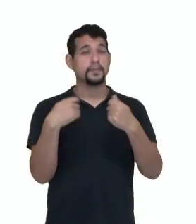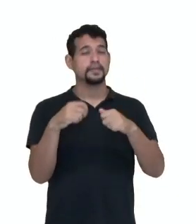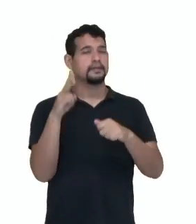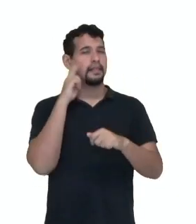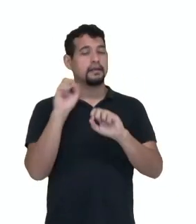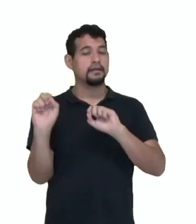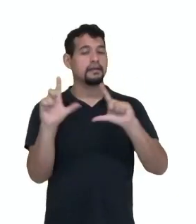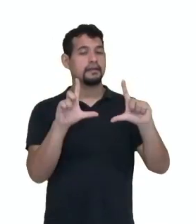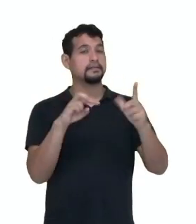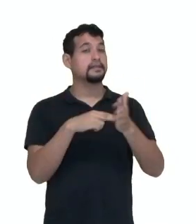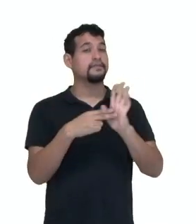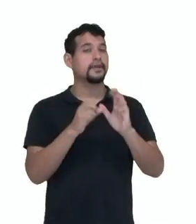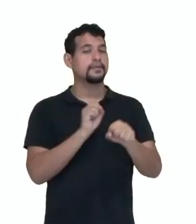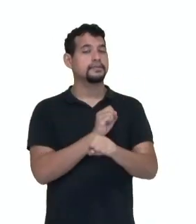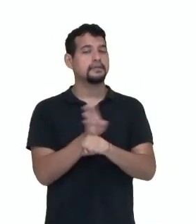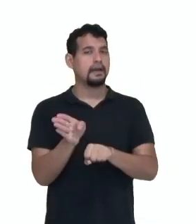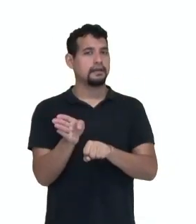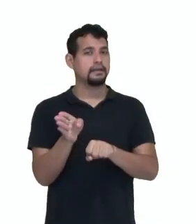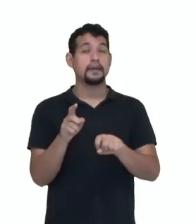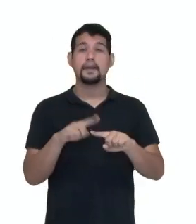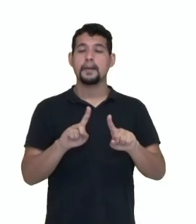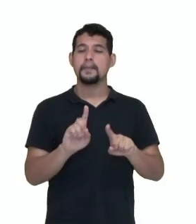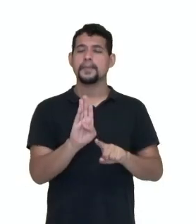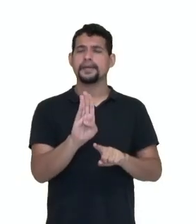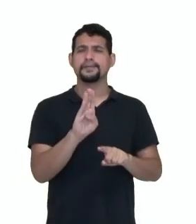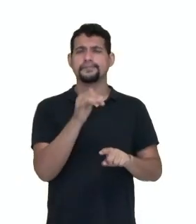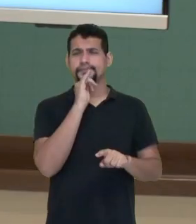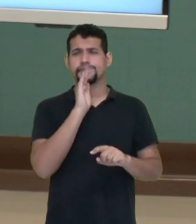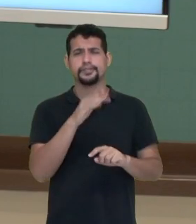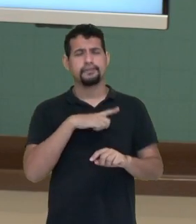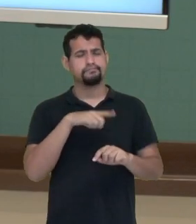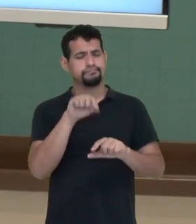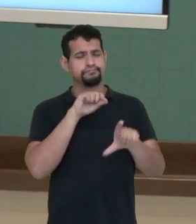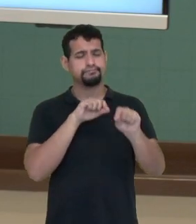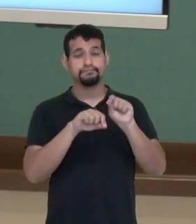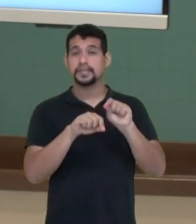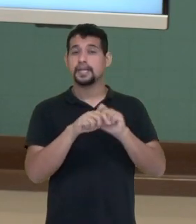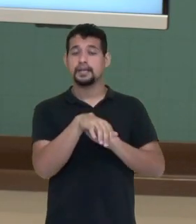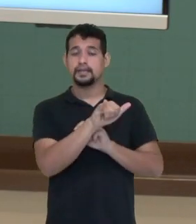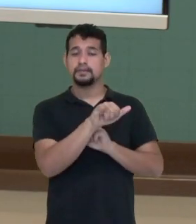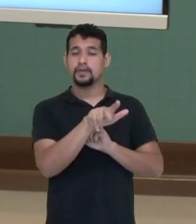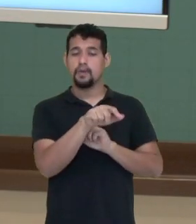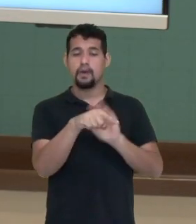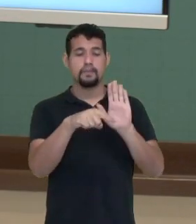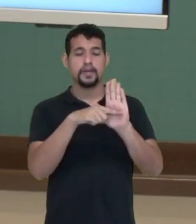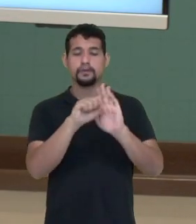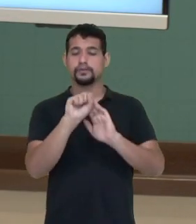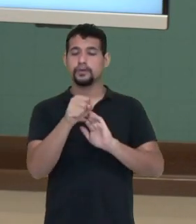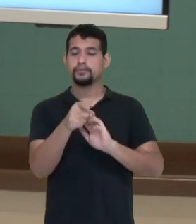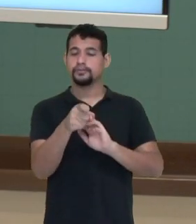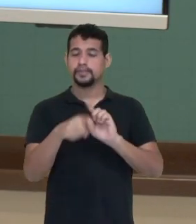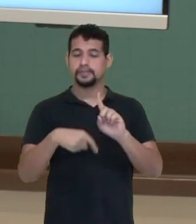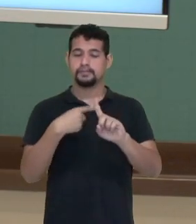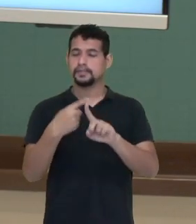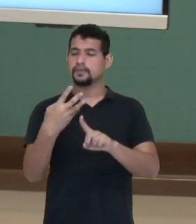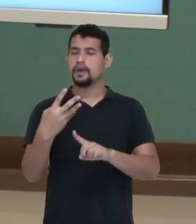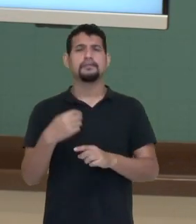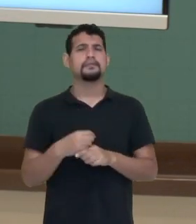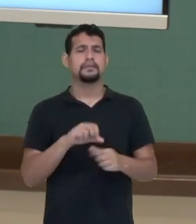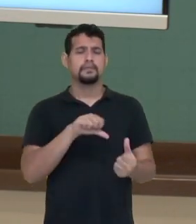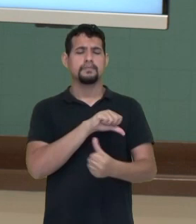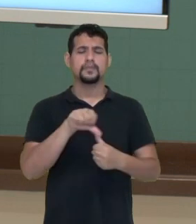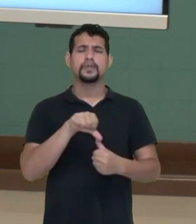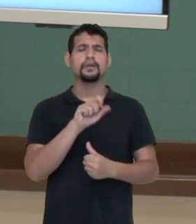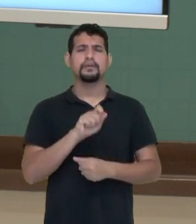o que sai. E B, dada a função afim definida por y igual a menos 8x mais 4, então mudou a